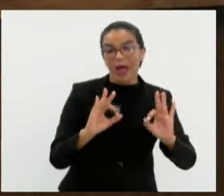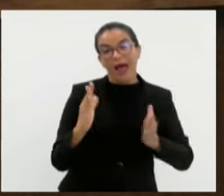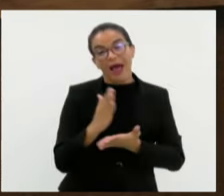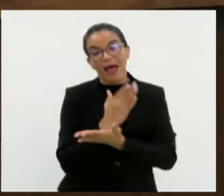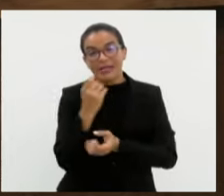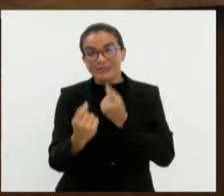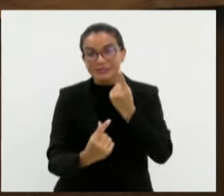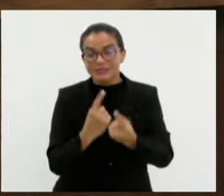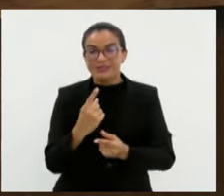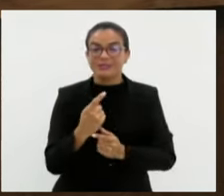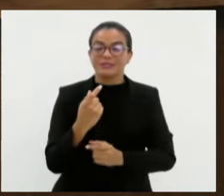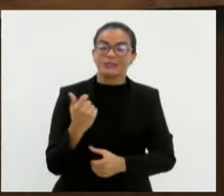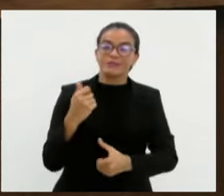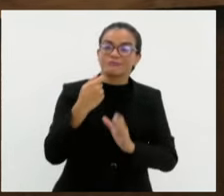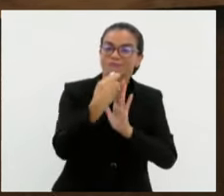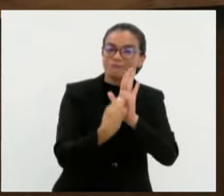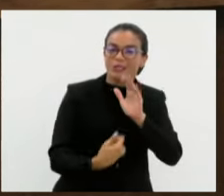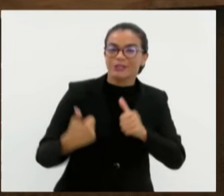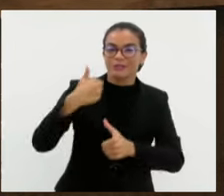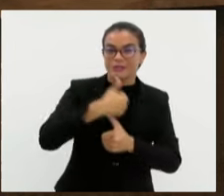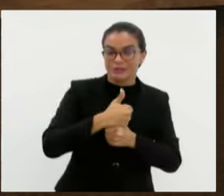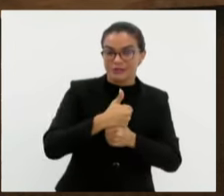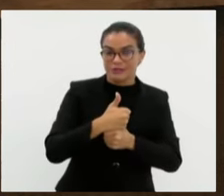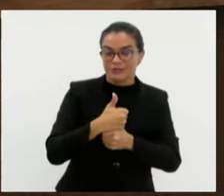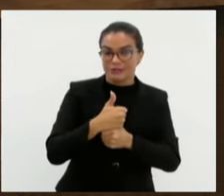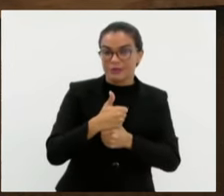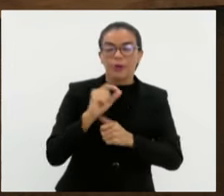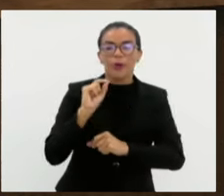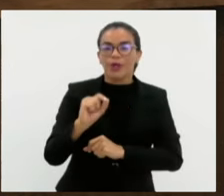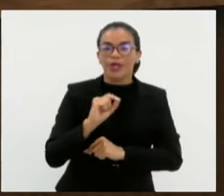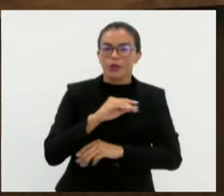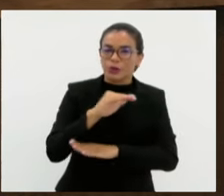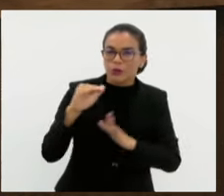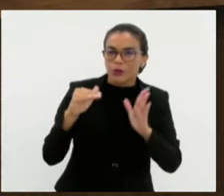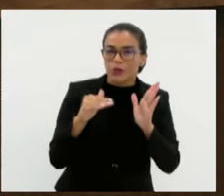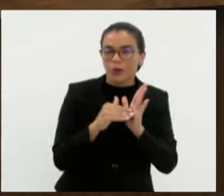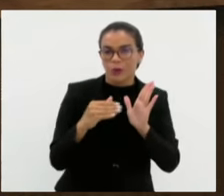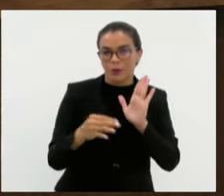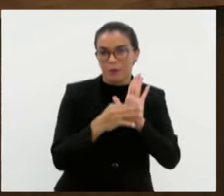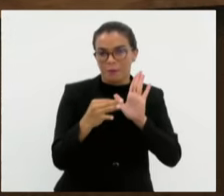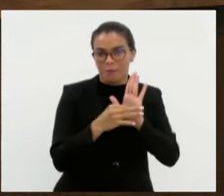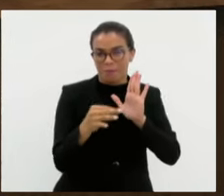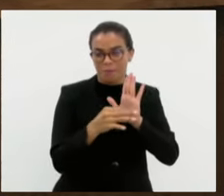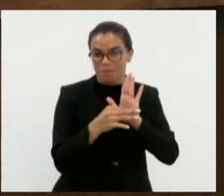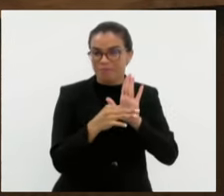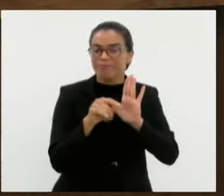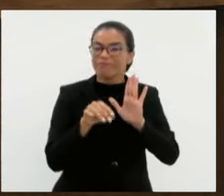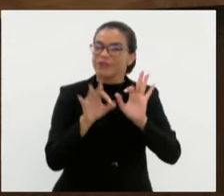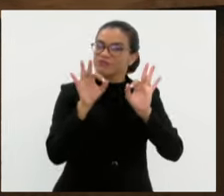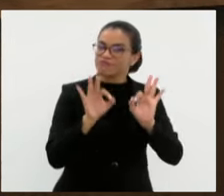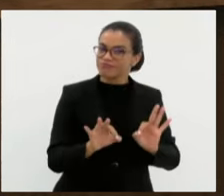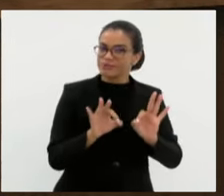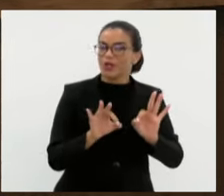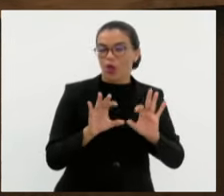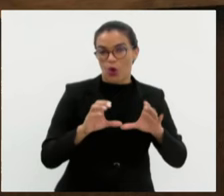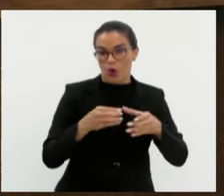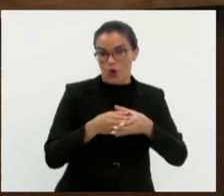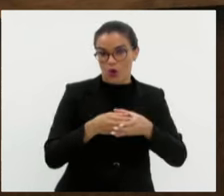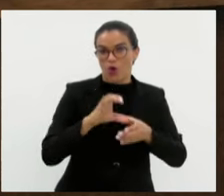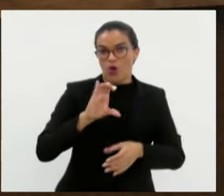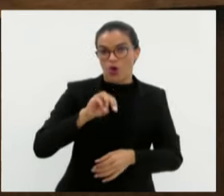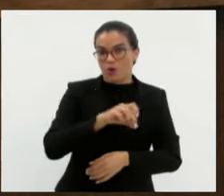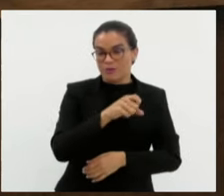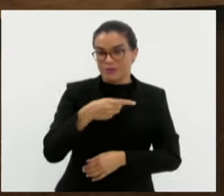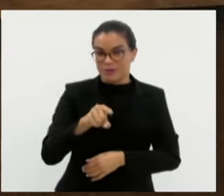substitutivo. A questão de ordem que eu faria, senhor presidente, é que todos os pareceres exarados por qualquer comissão dessa casa, inclusive a